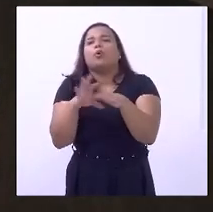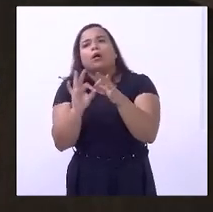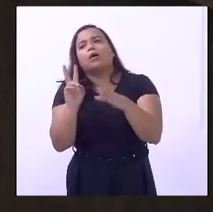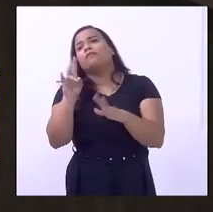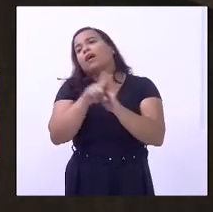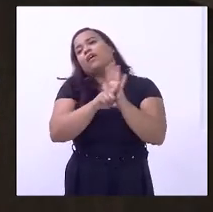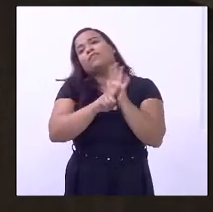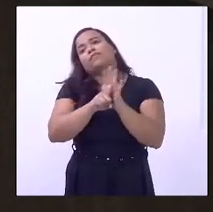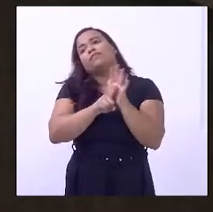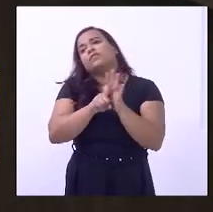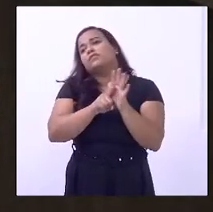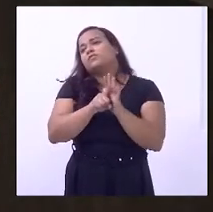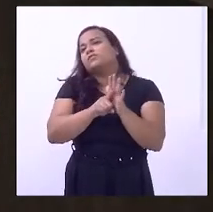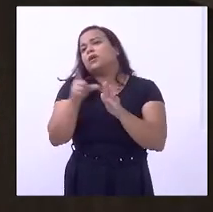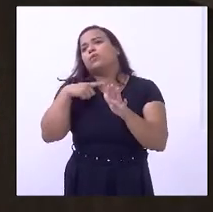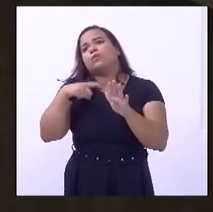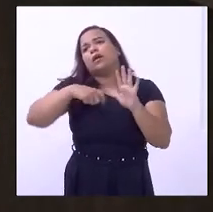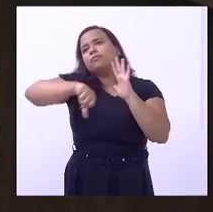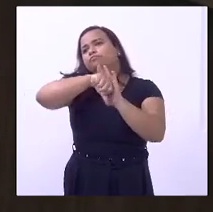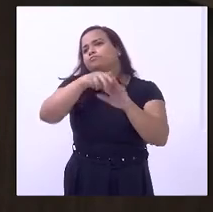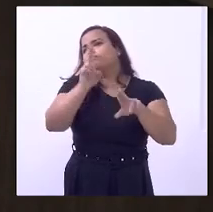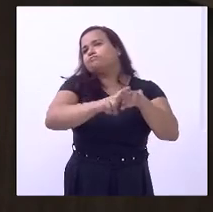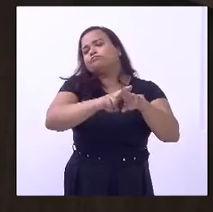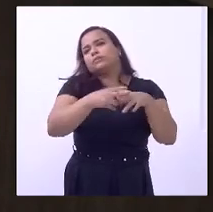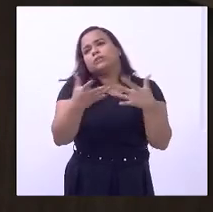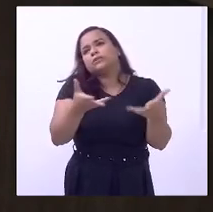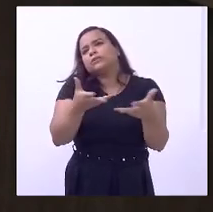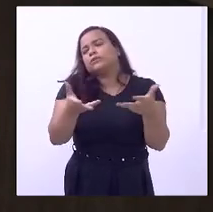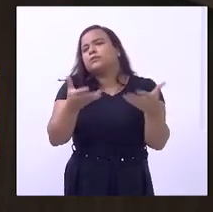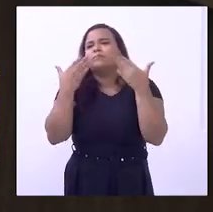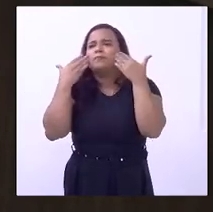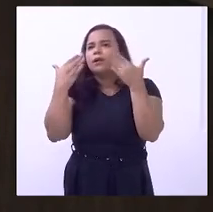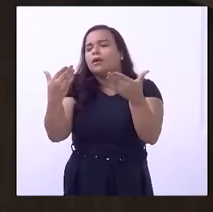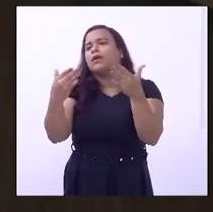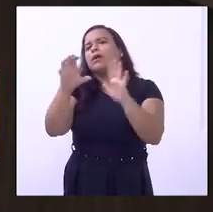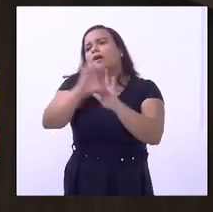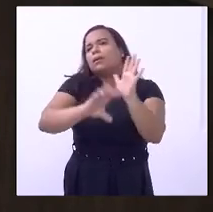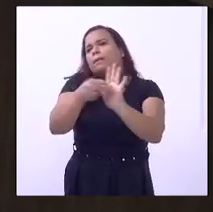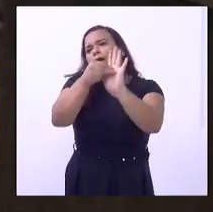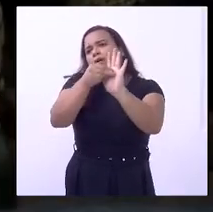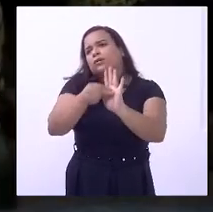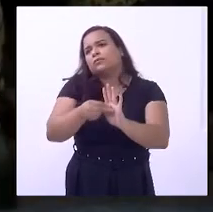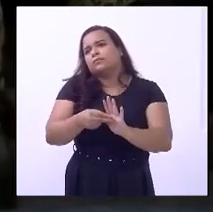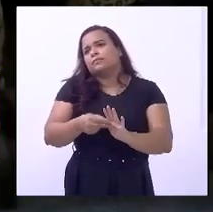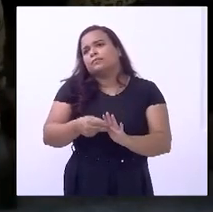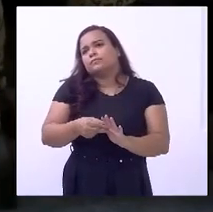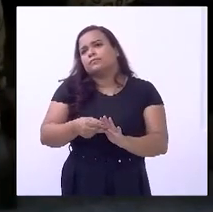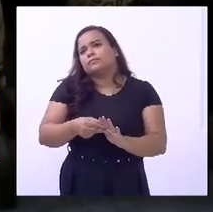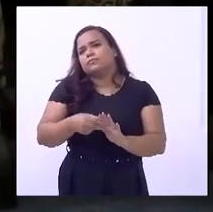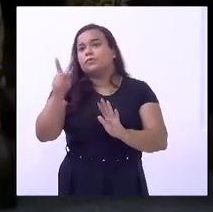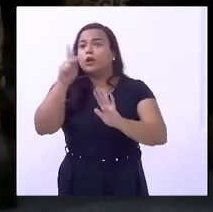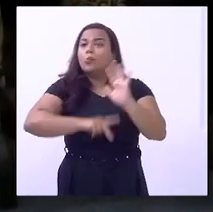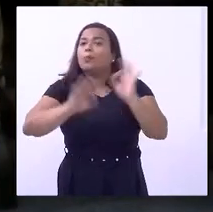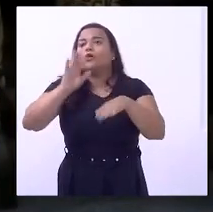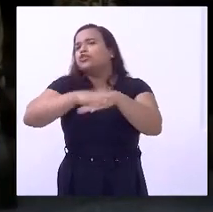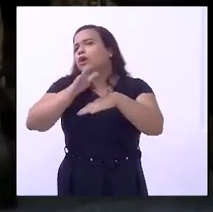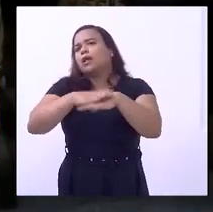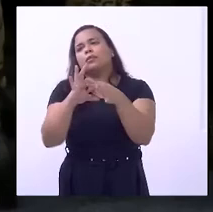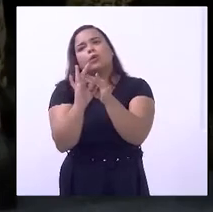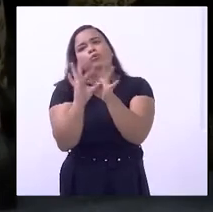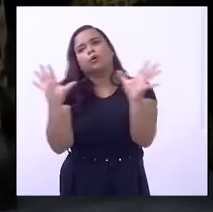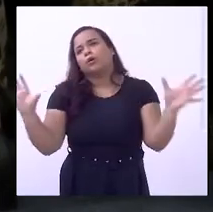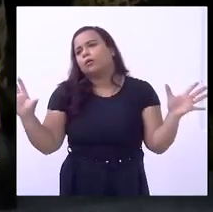quinquenal. Eu apresentei emendas para corrigir. Transformei o projeto em autorizativo, deputado,